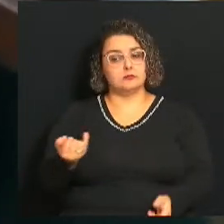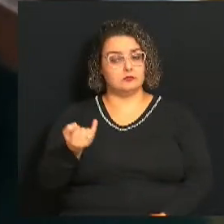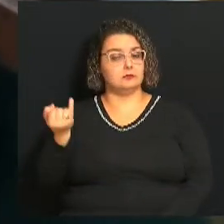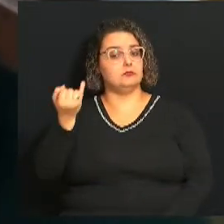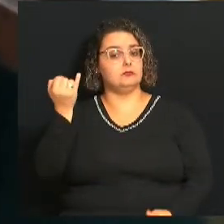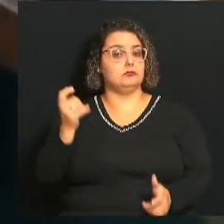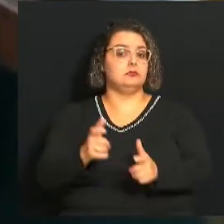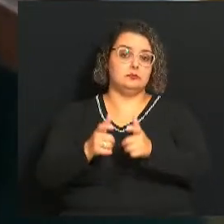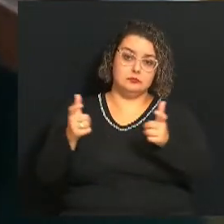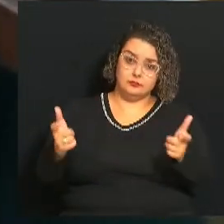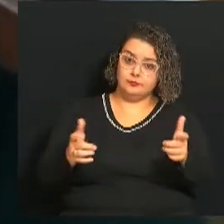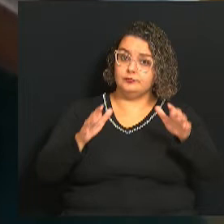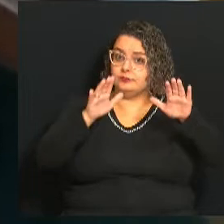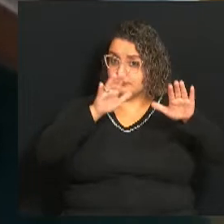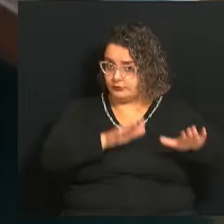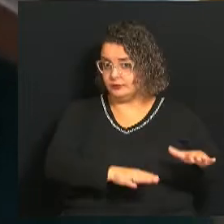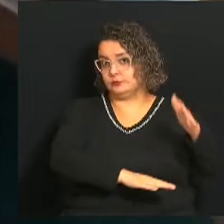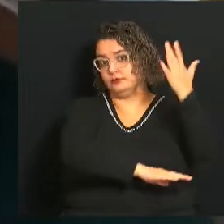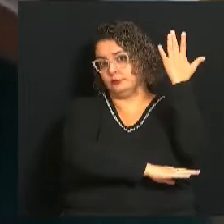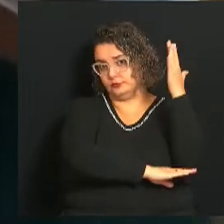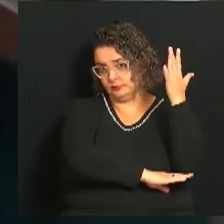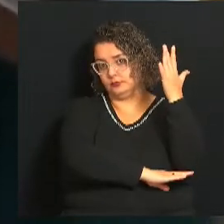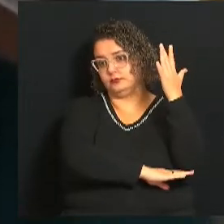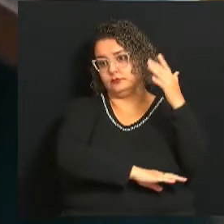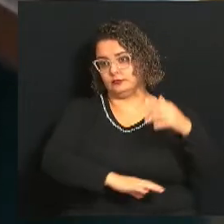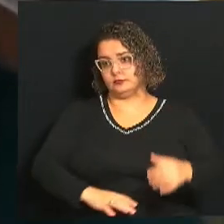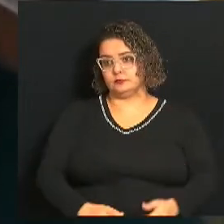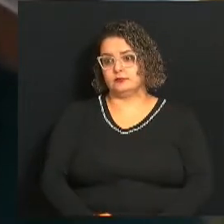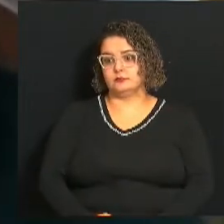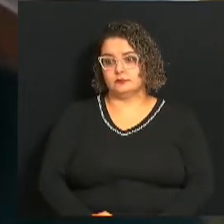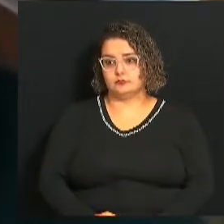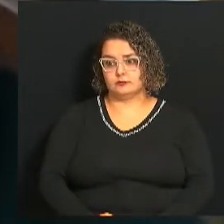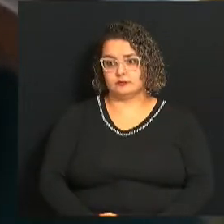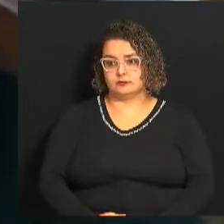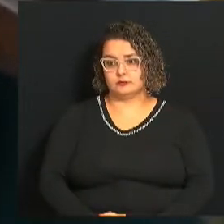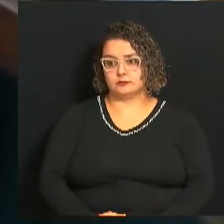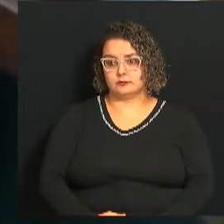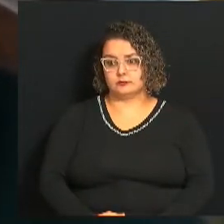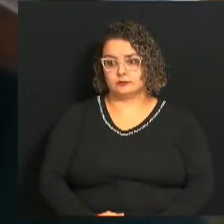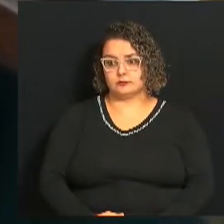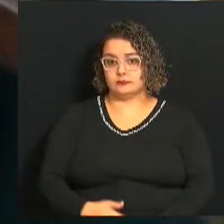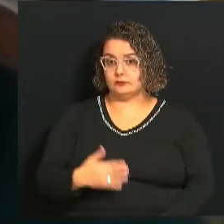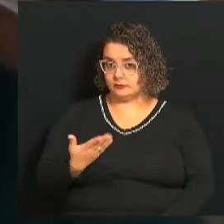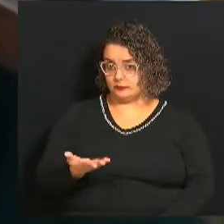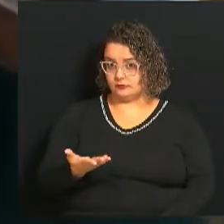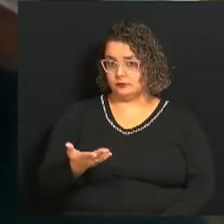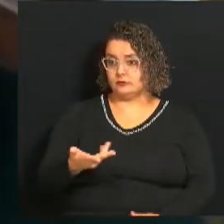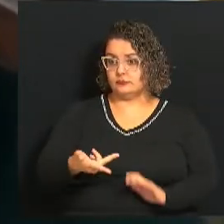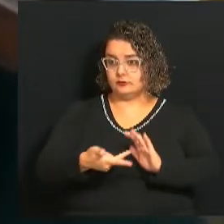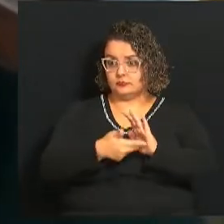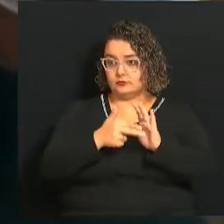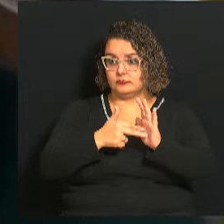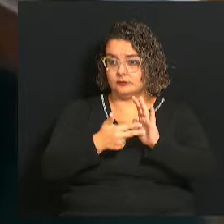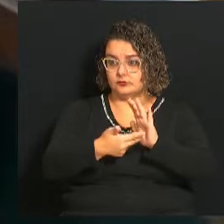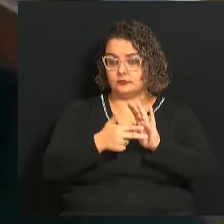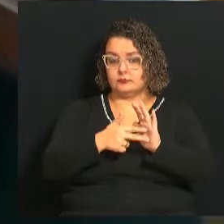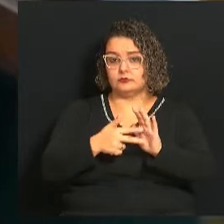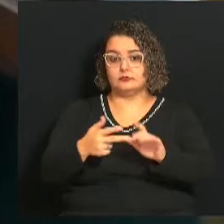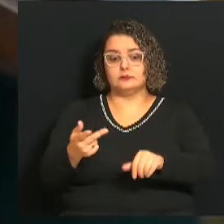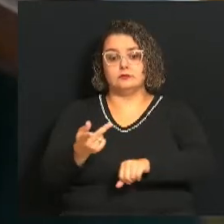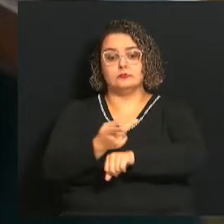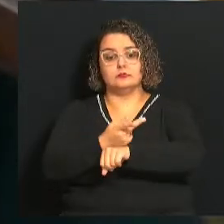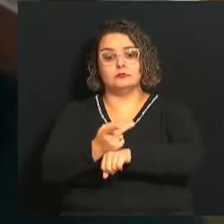da permanência da árvore. E, nesse sentido, então, nós procuramos,